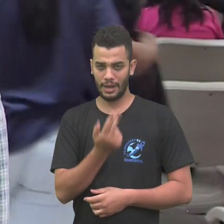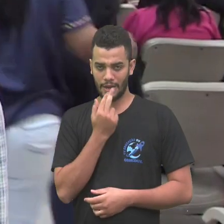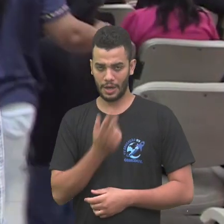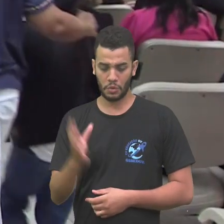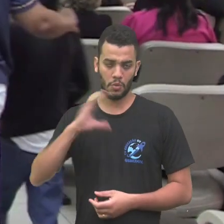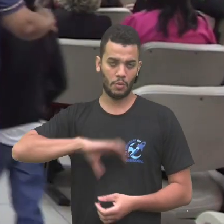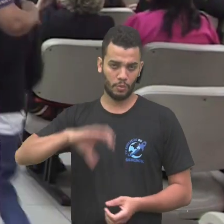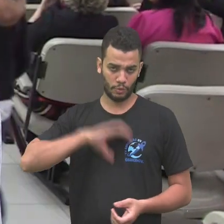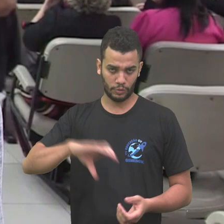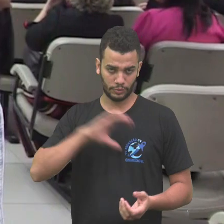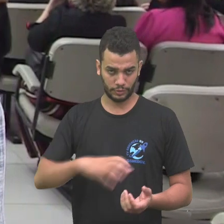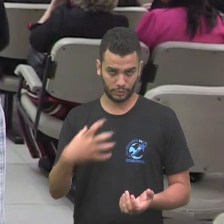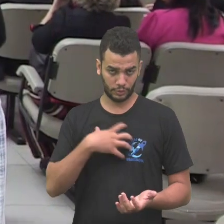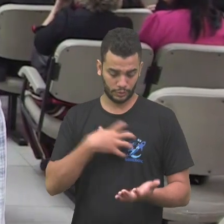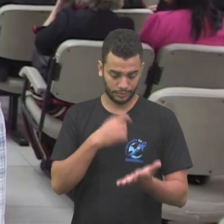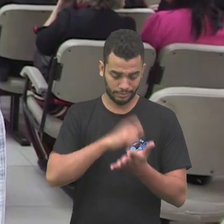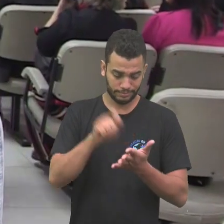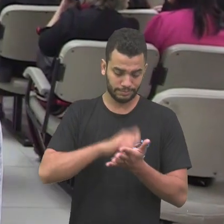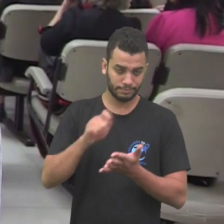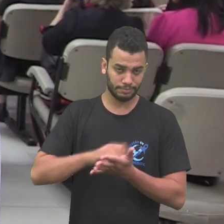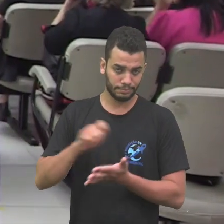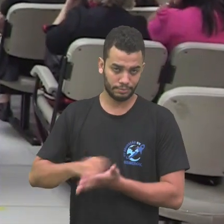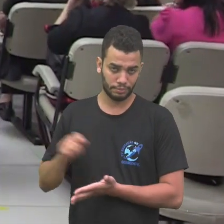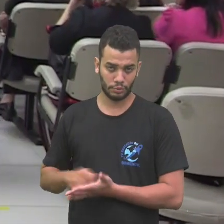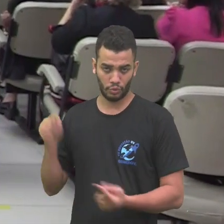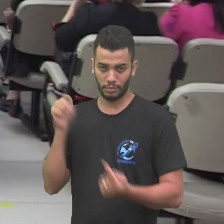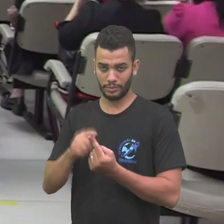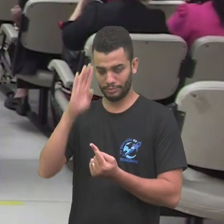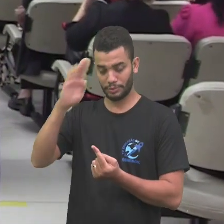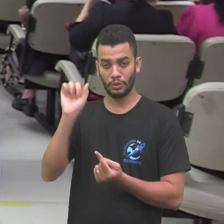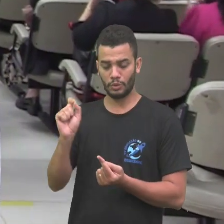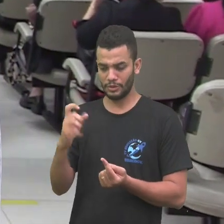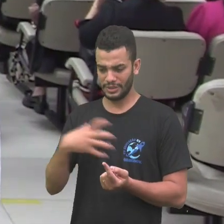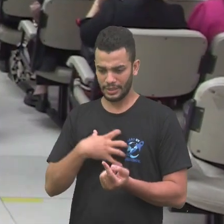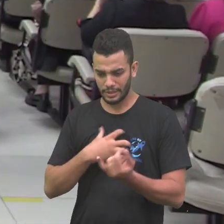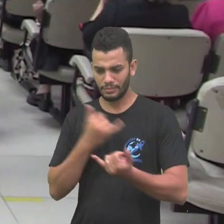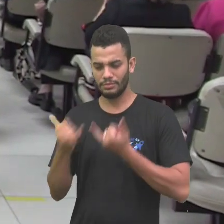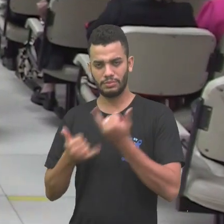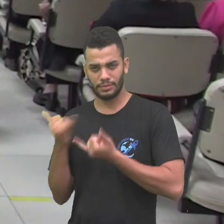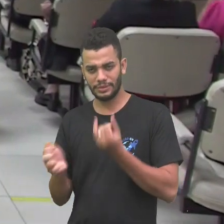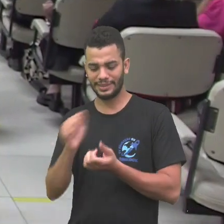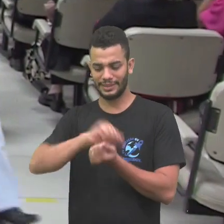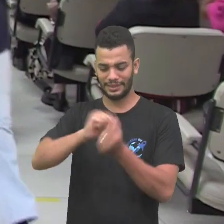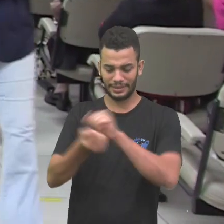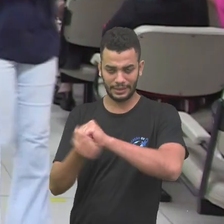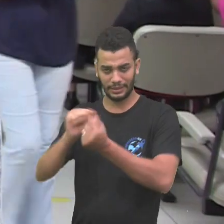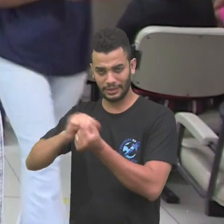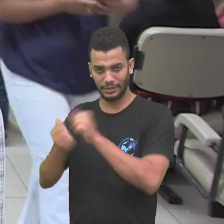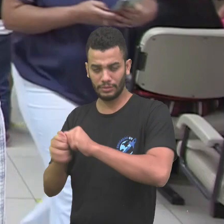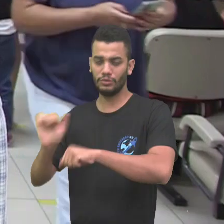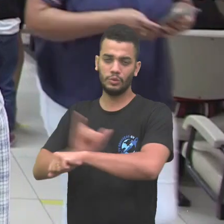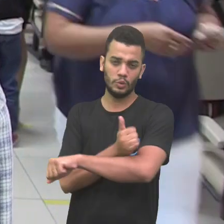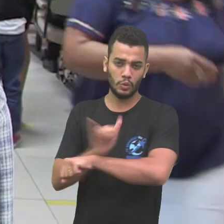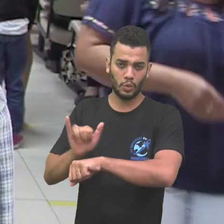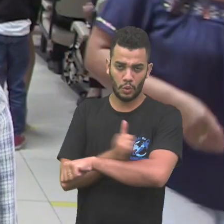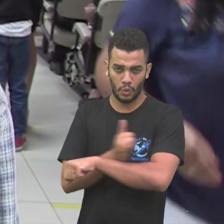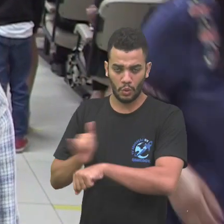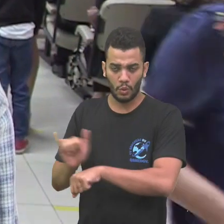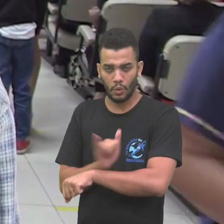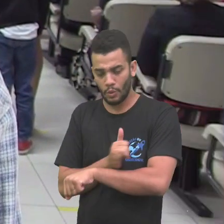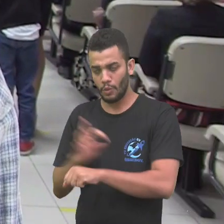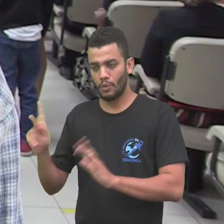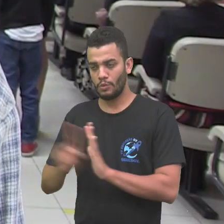crianças, favorecer as crianças, uma forma lúdica de aprender como fazer a grafia correta das palavras.